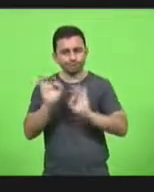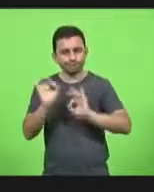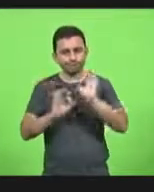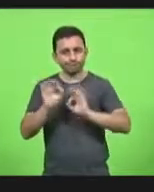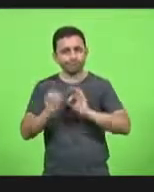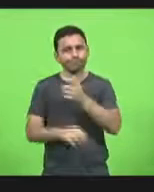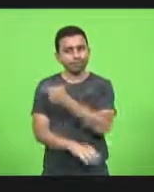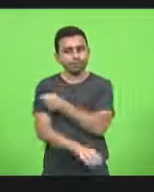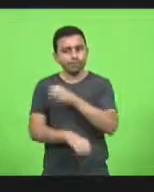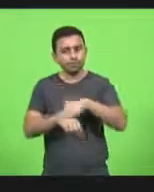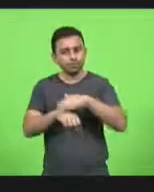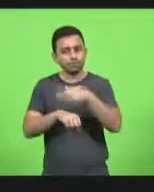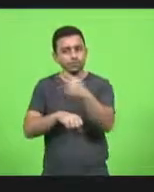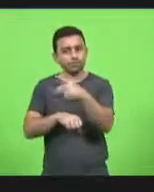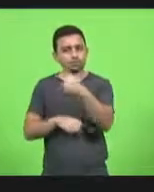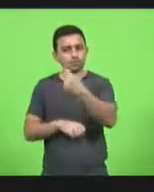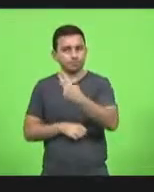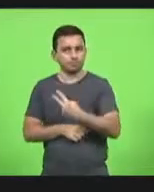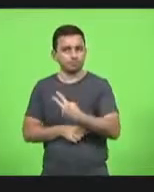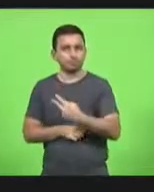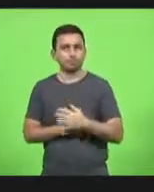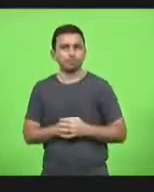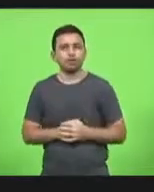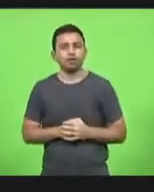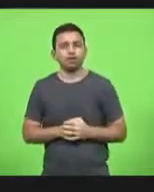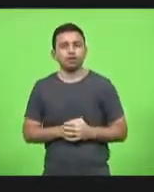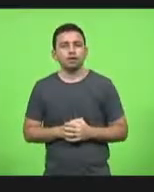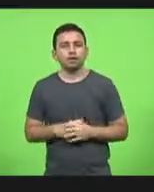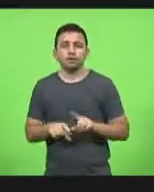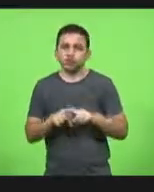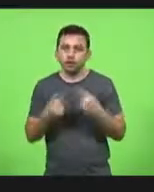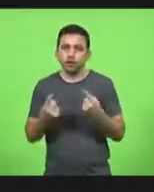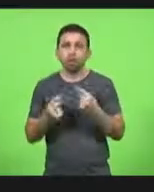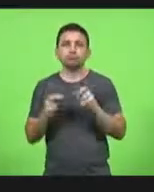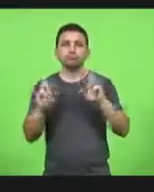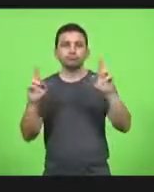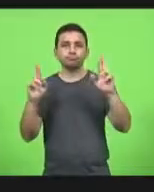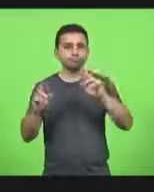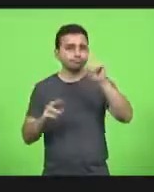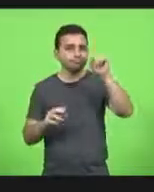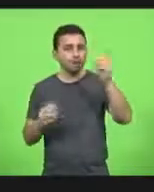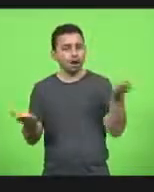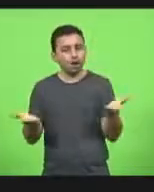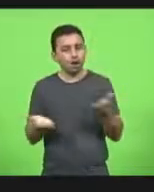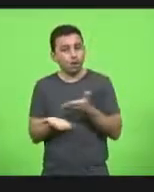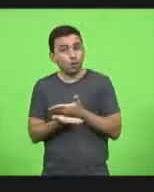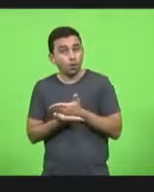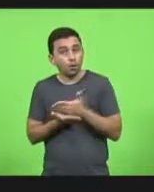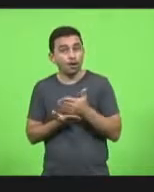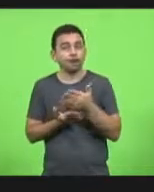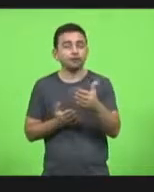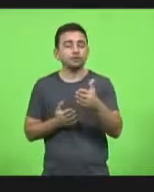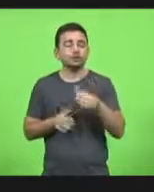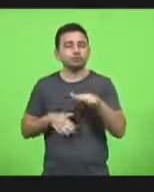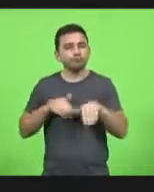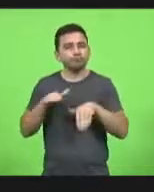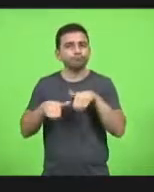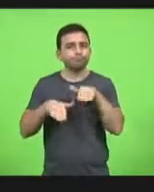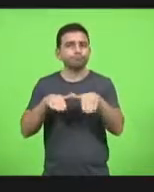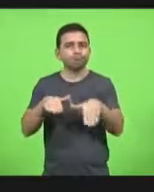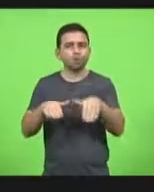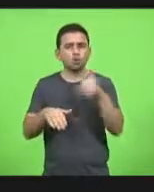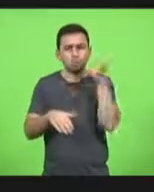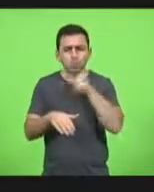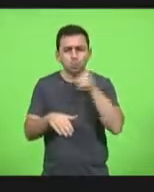vacinas. Então, nós, graças a Deus, aí nós estamos começando a engatinhar em direção a uma